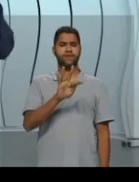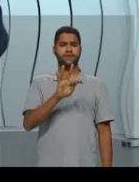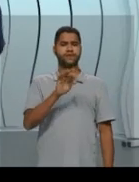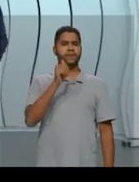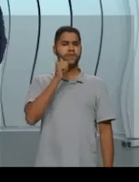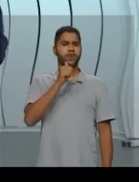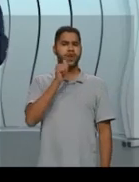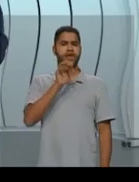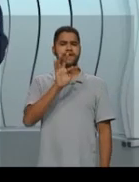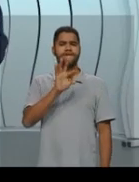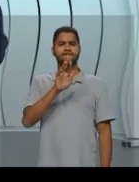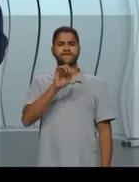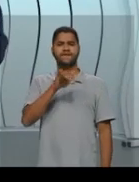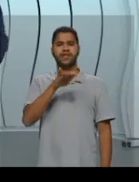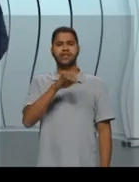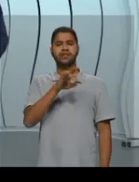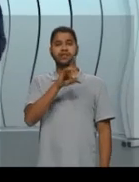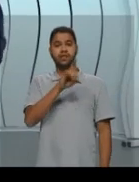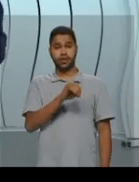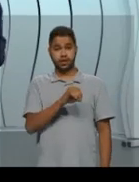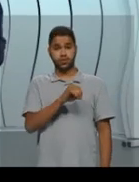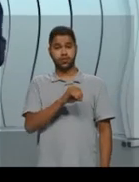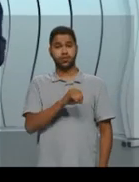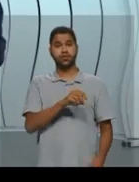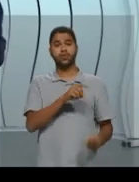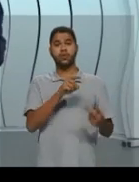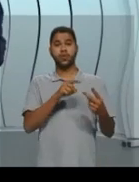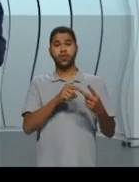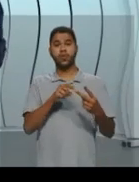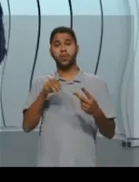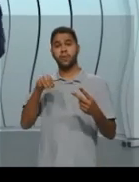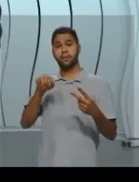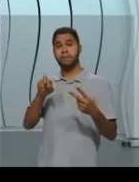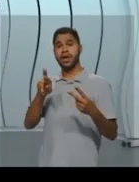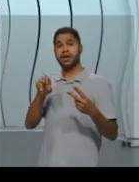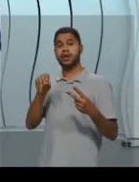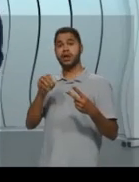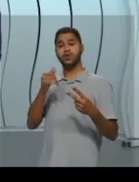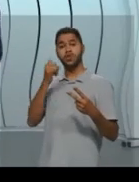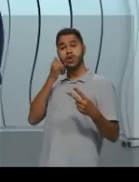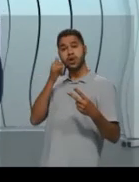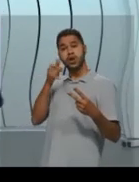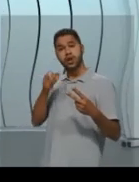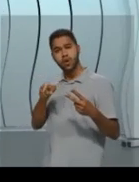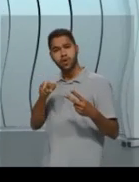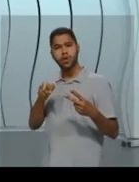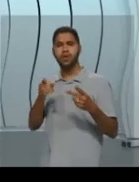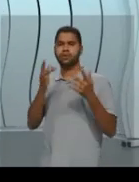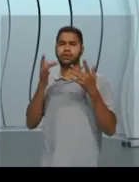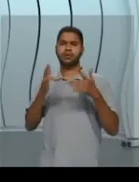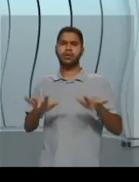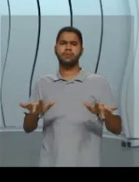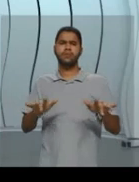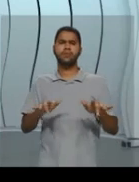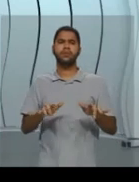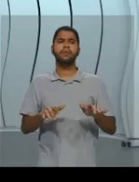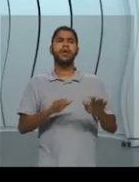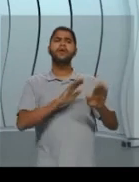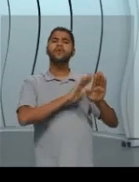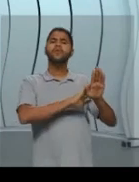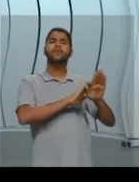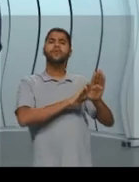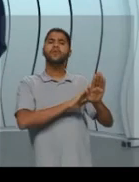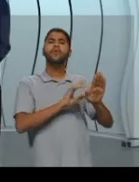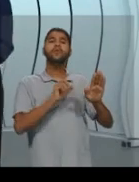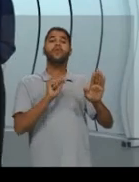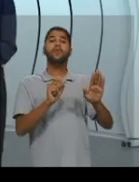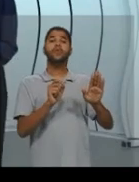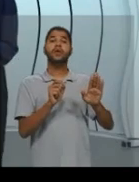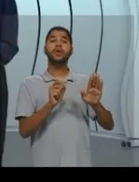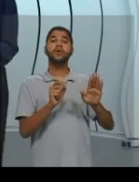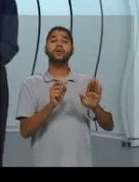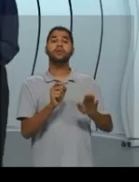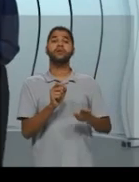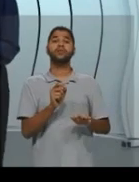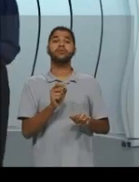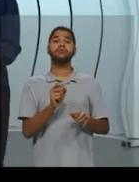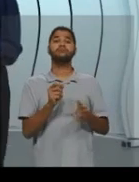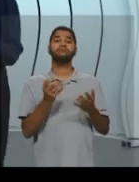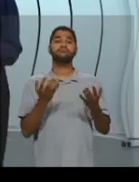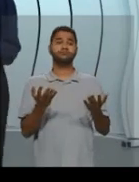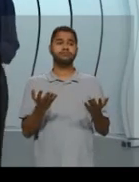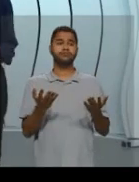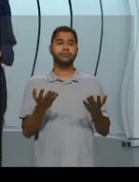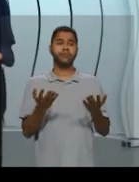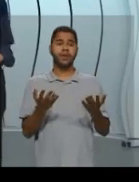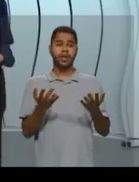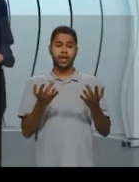telefone, ligou para Mariano e terminou. Mas o que está implícito? Está implícito aí para mim, através